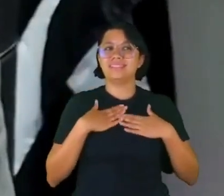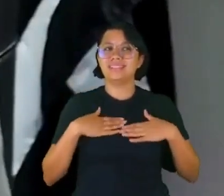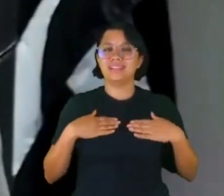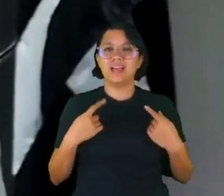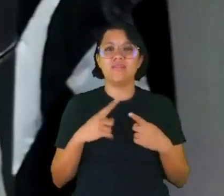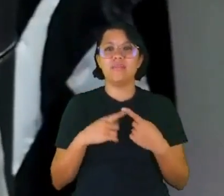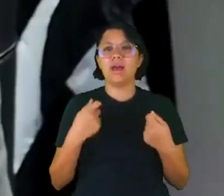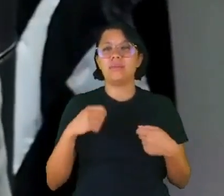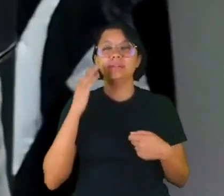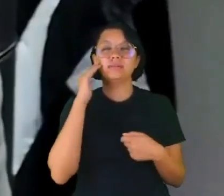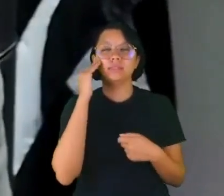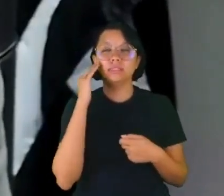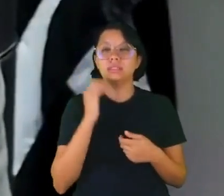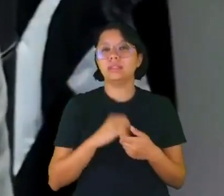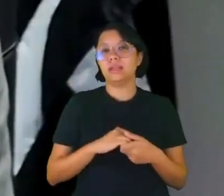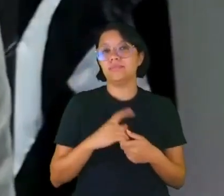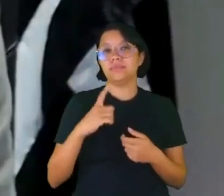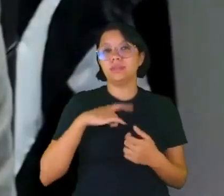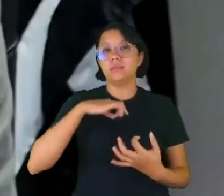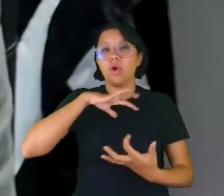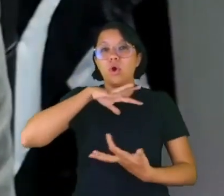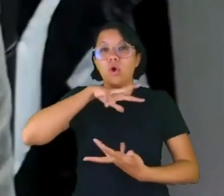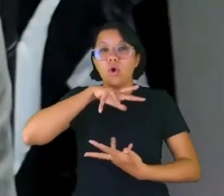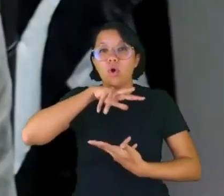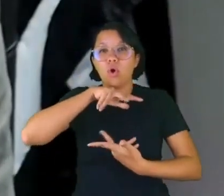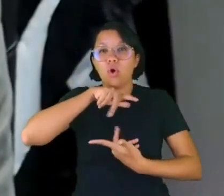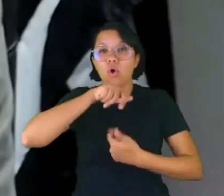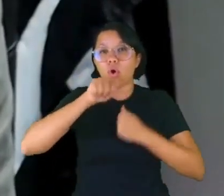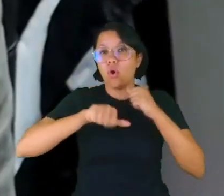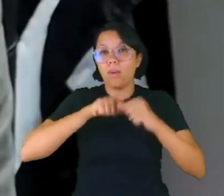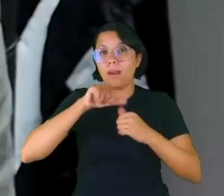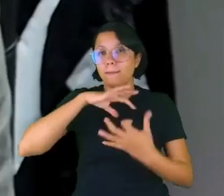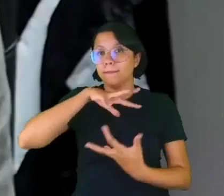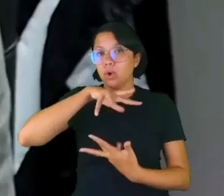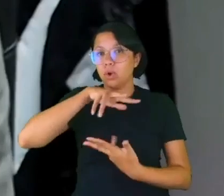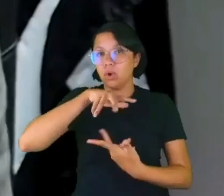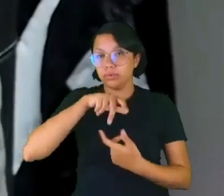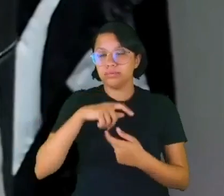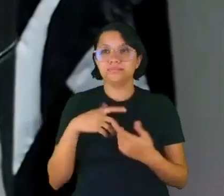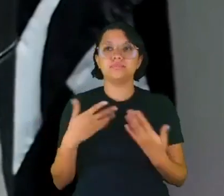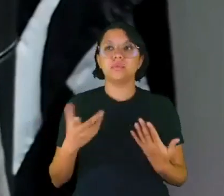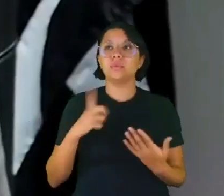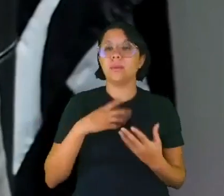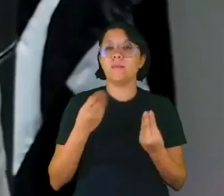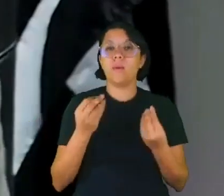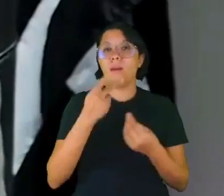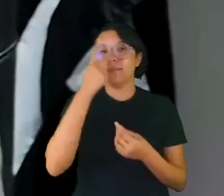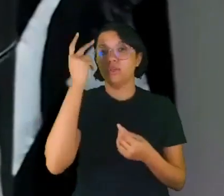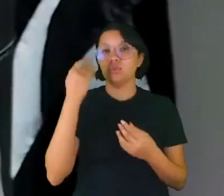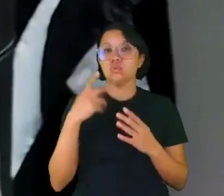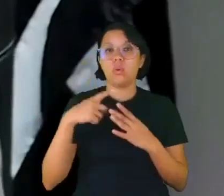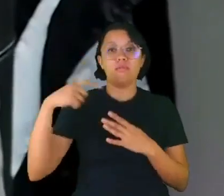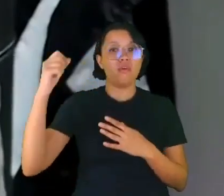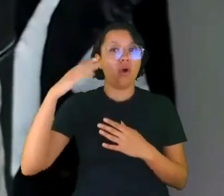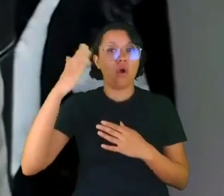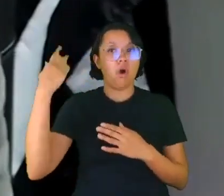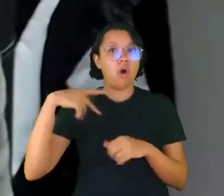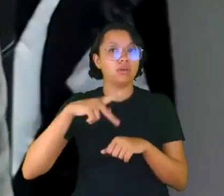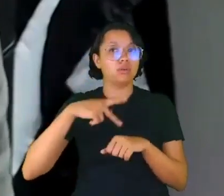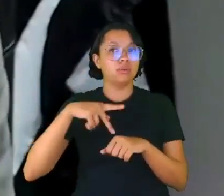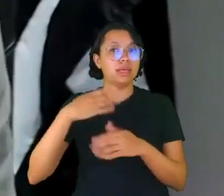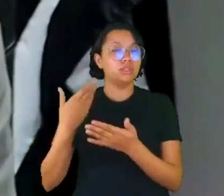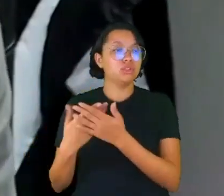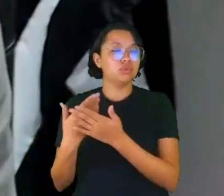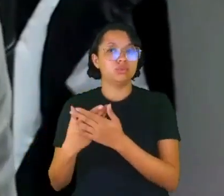mas nós temos que entender que há uma globalização. E com a globalização, há muita gente de fora, estudando fora do país. E